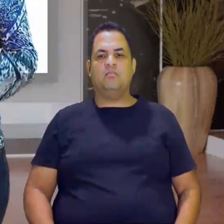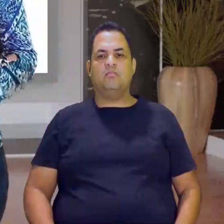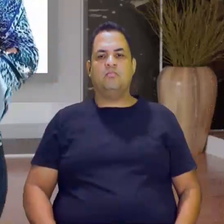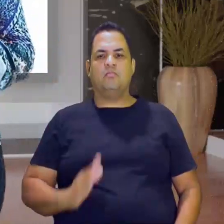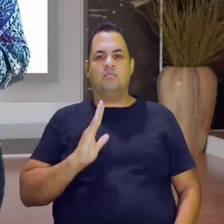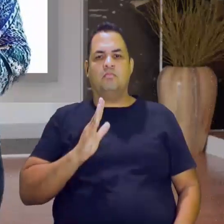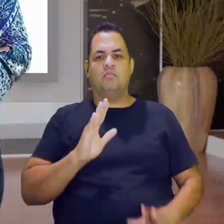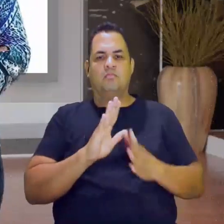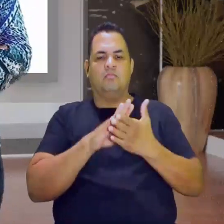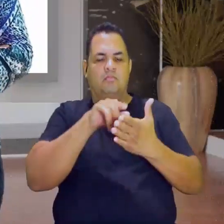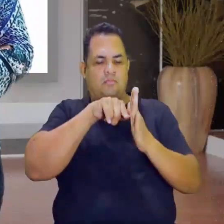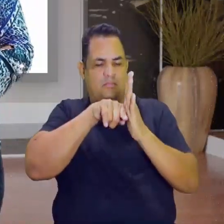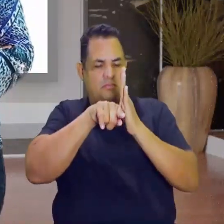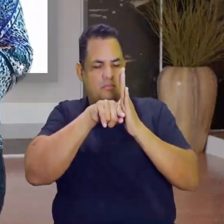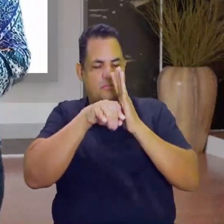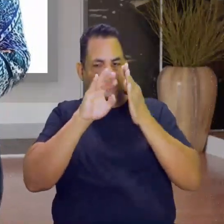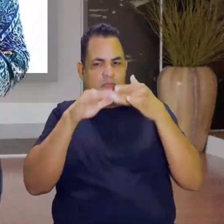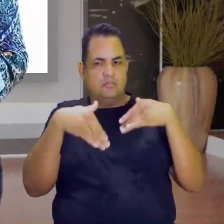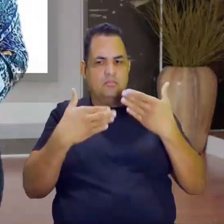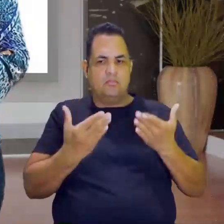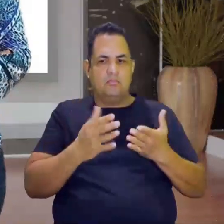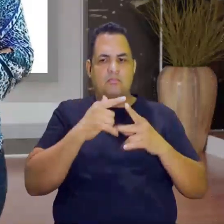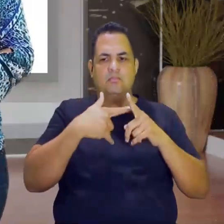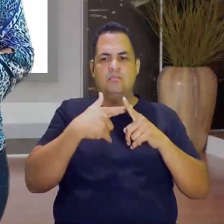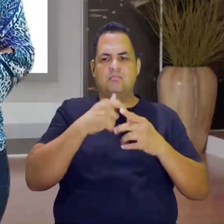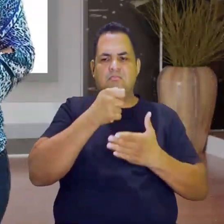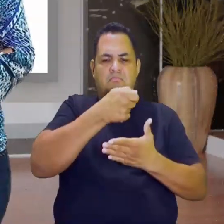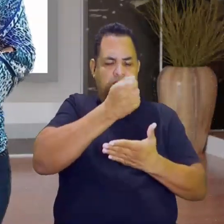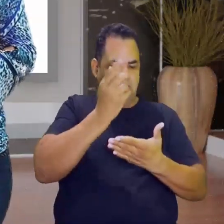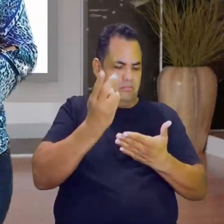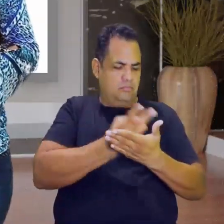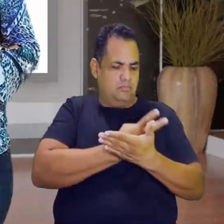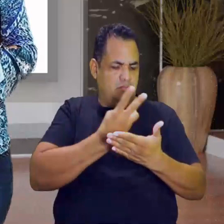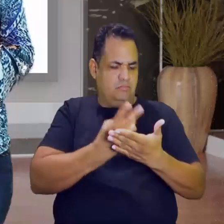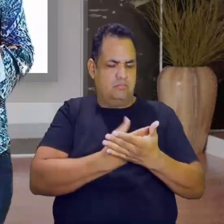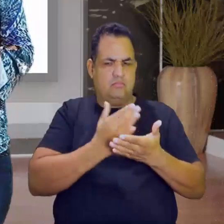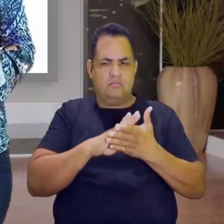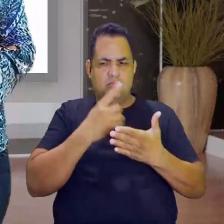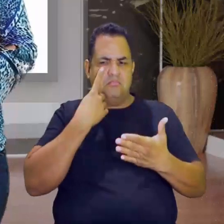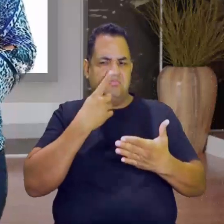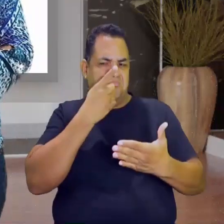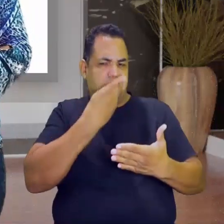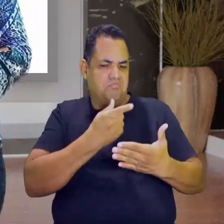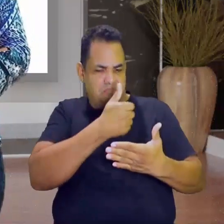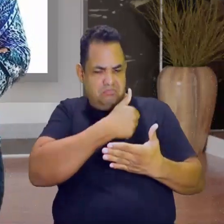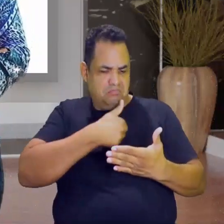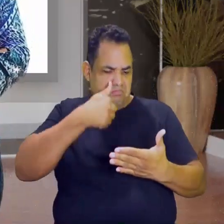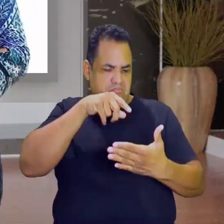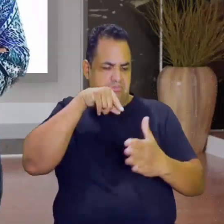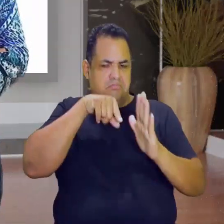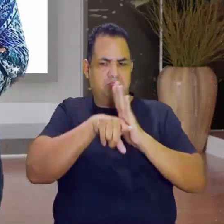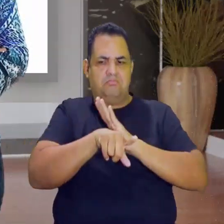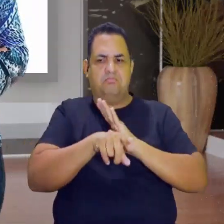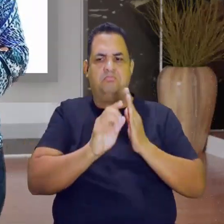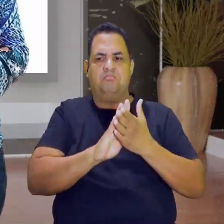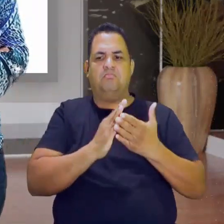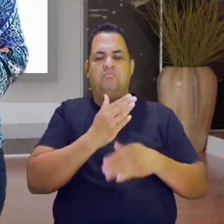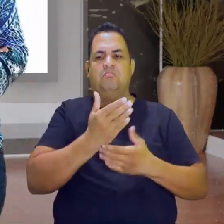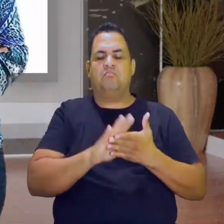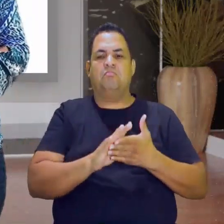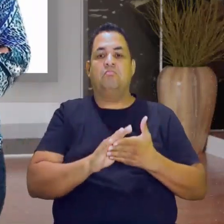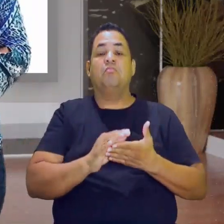você já fica analisando. Por que eu errei essa questão? Por que não observei bem a pergunta? Então, queridos,